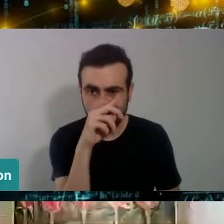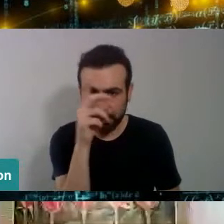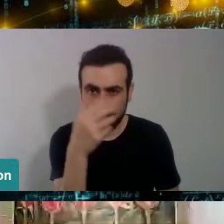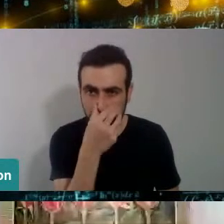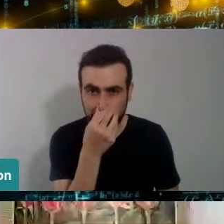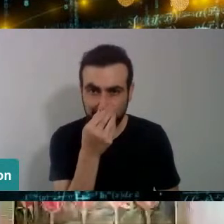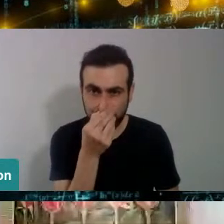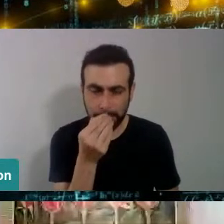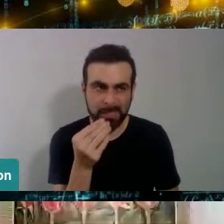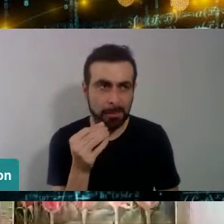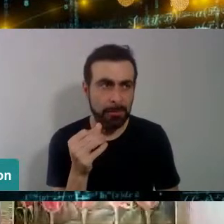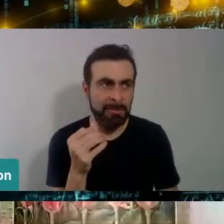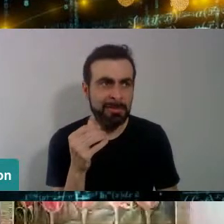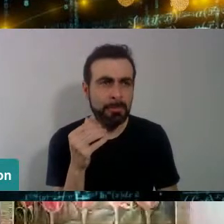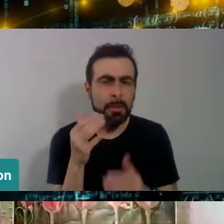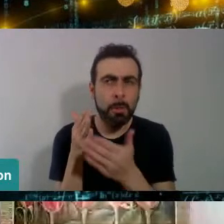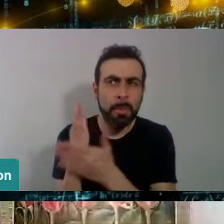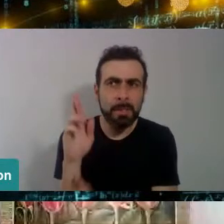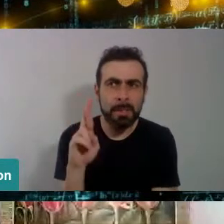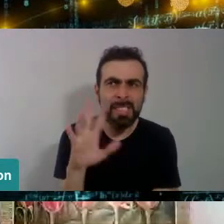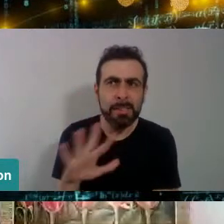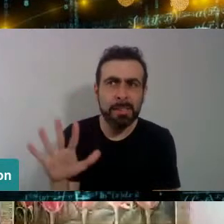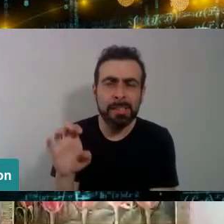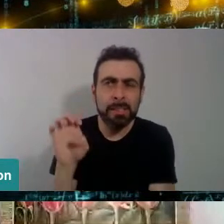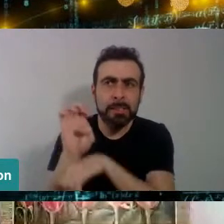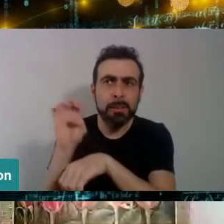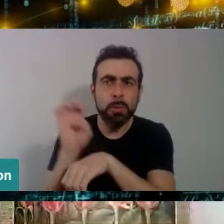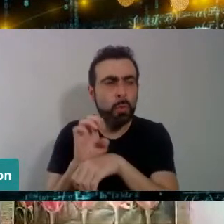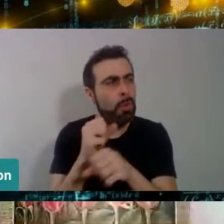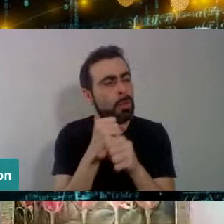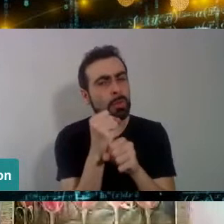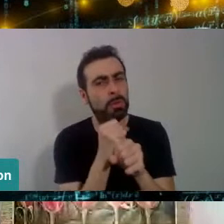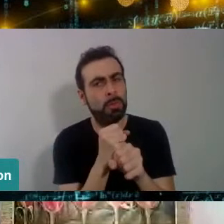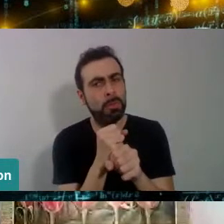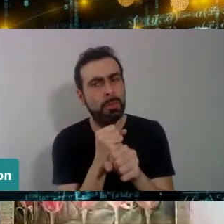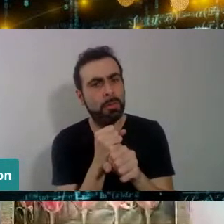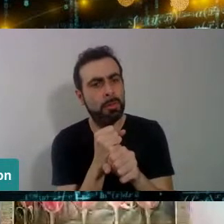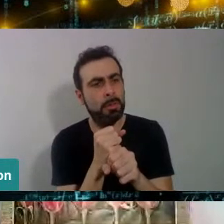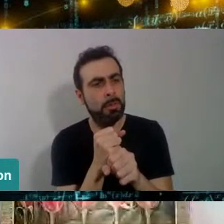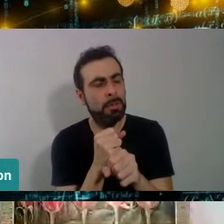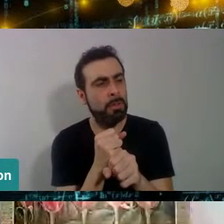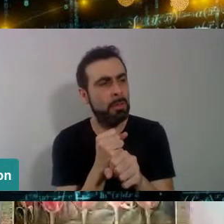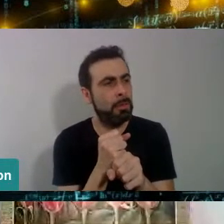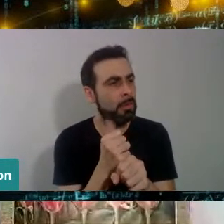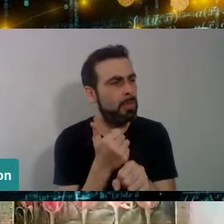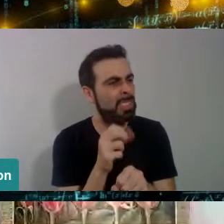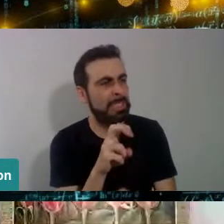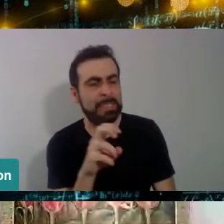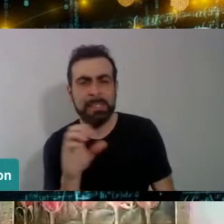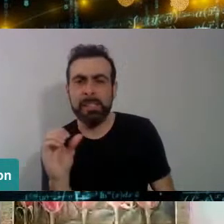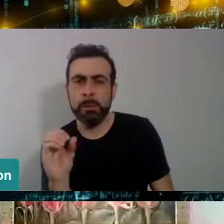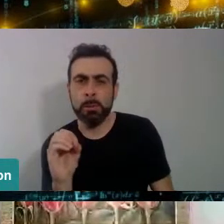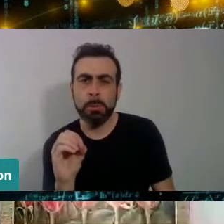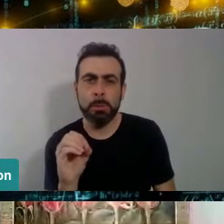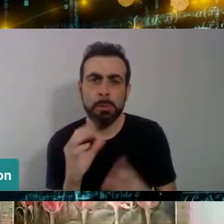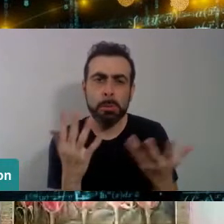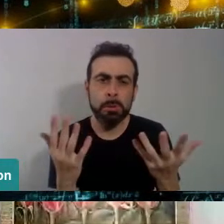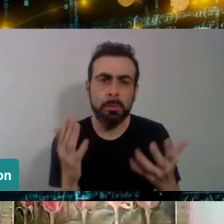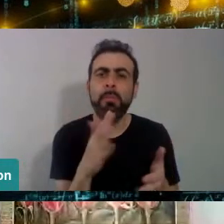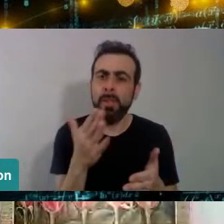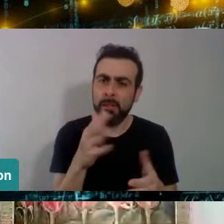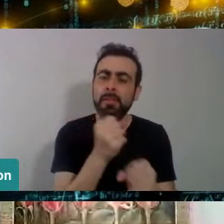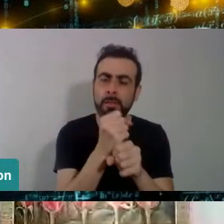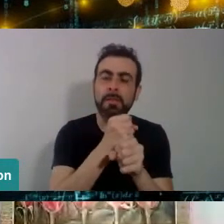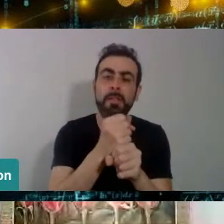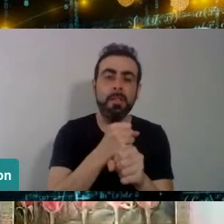eu entrei na Receita Estadual em 95. Acho que ficou até 2003, não, né? É por aí mesmo,